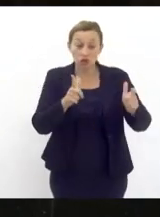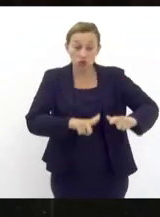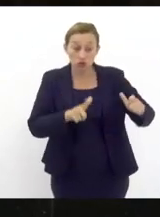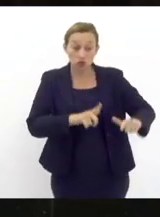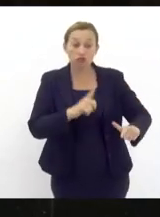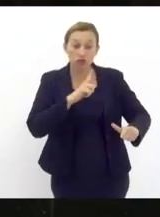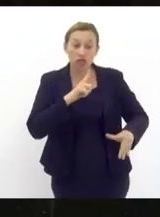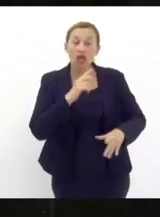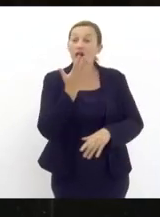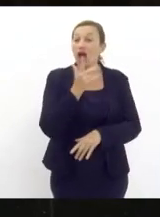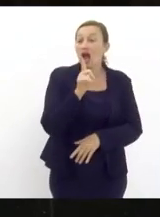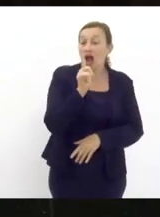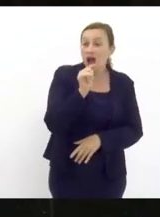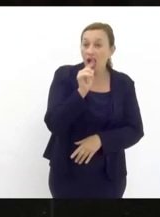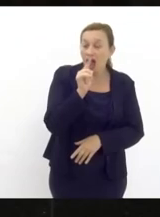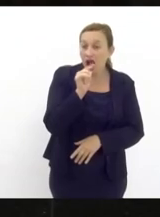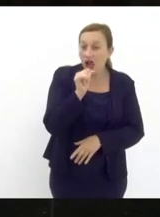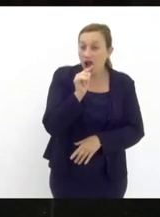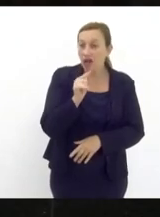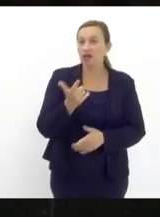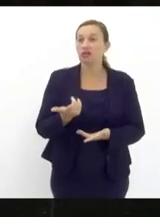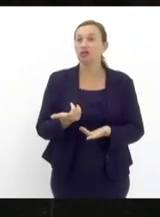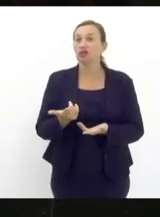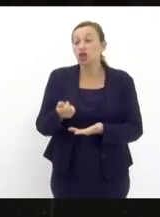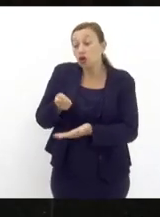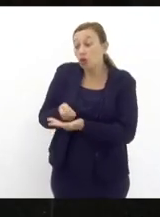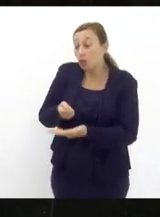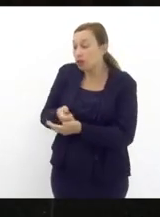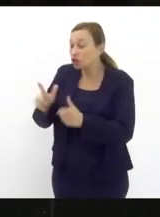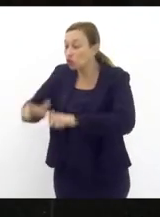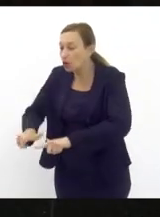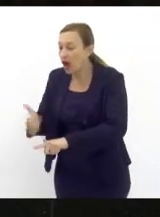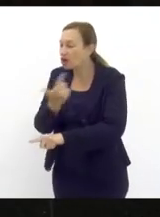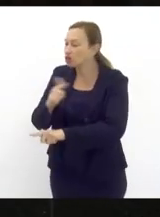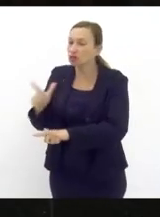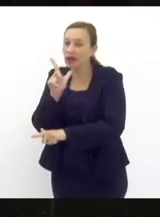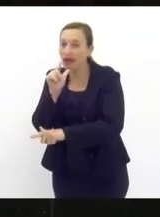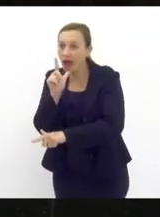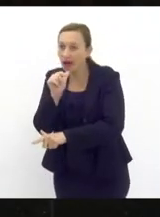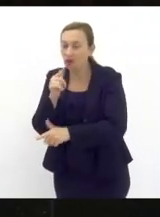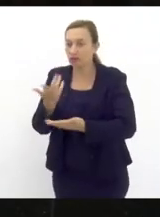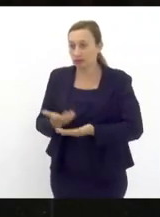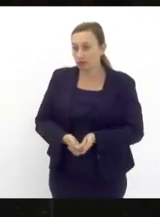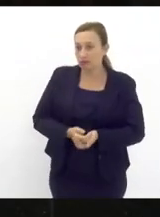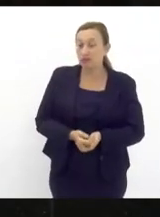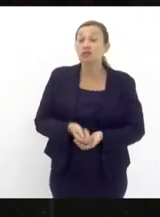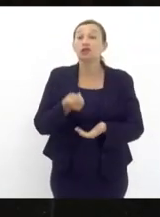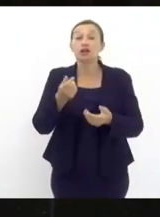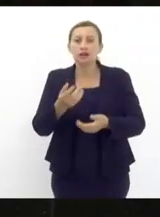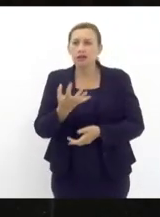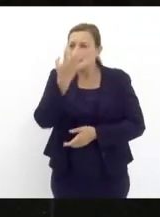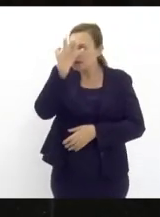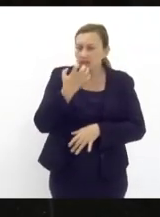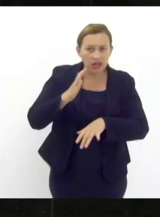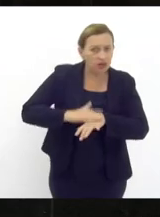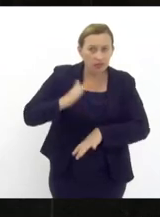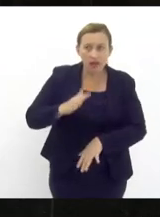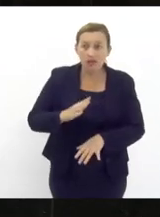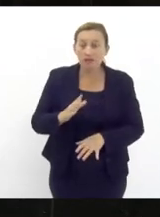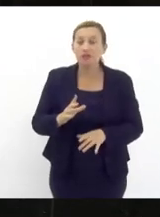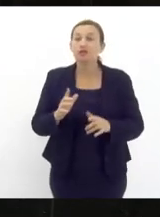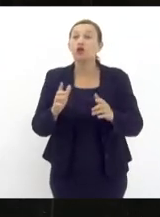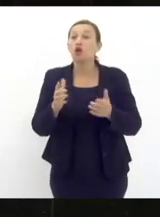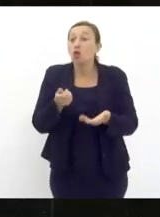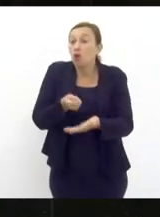tem a água e cobrando de onde a água não é colocada e mais grave ainda cobrando pela coleta